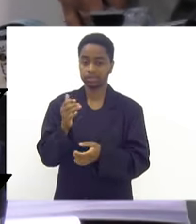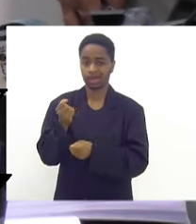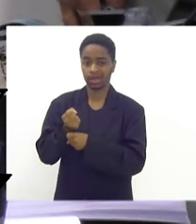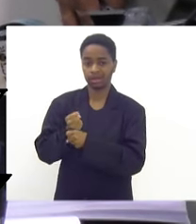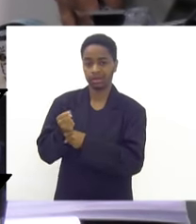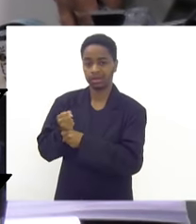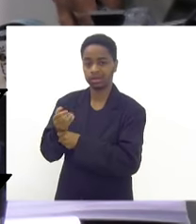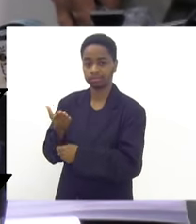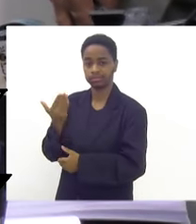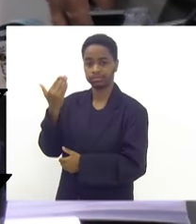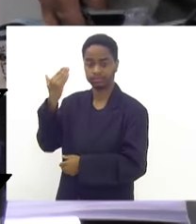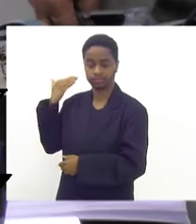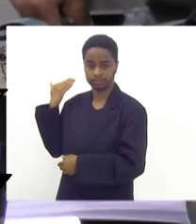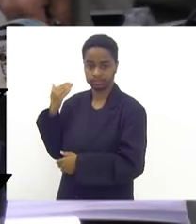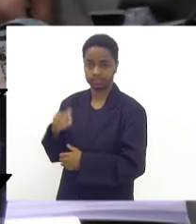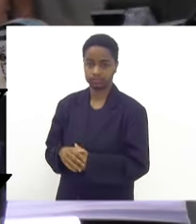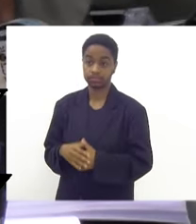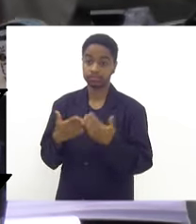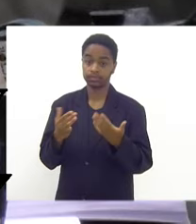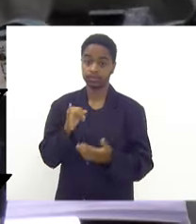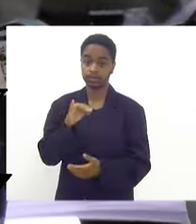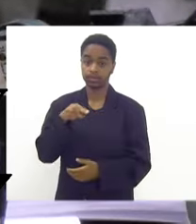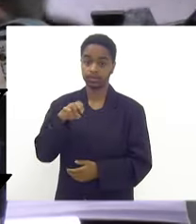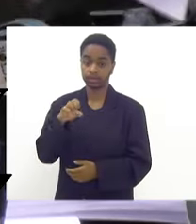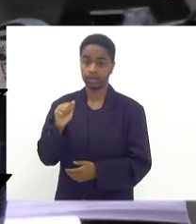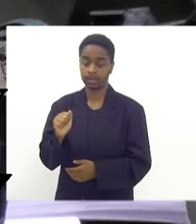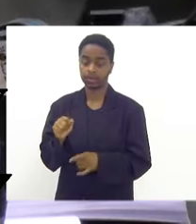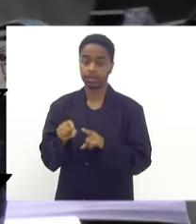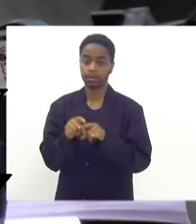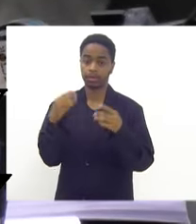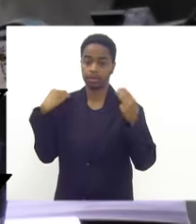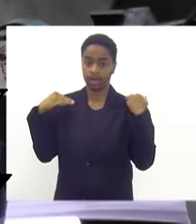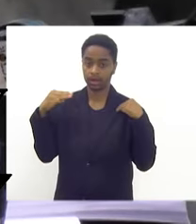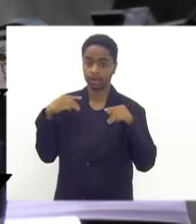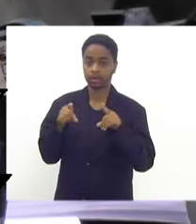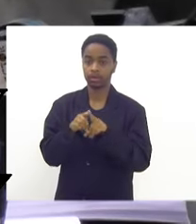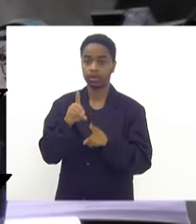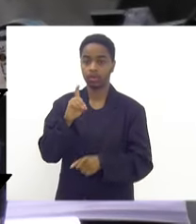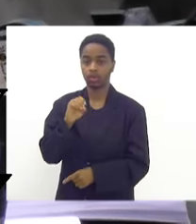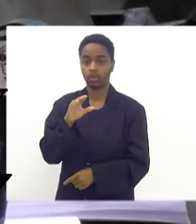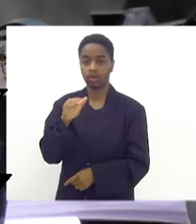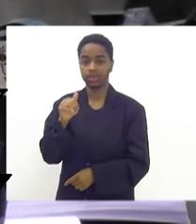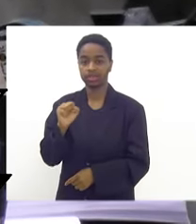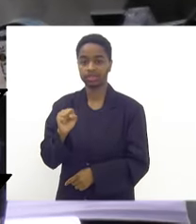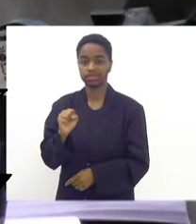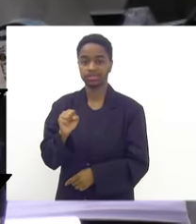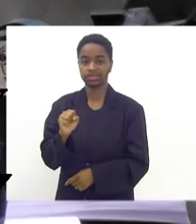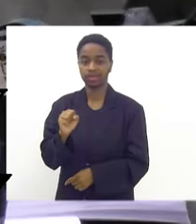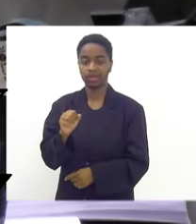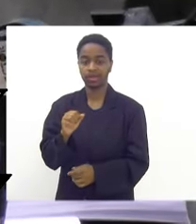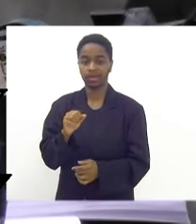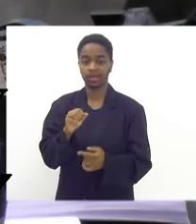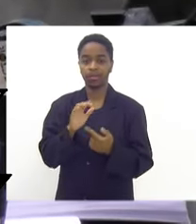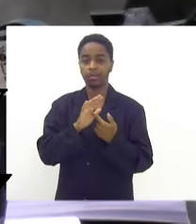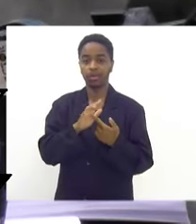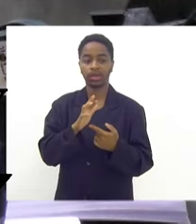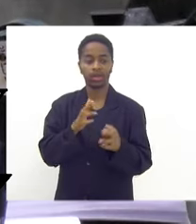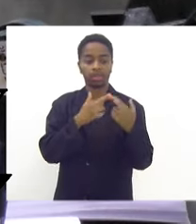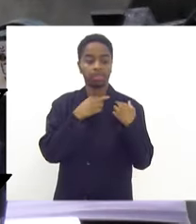muito e tanto o inia quanto a Marinha quanto o Docas é um jogo de empurra e não conseguem